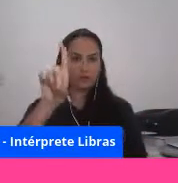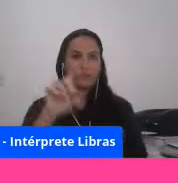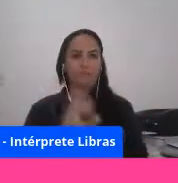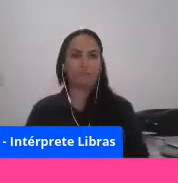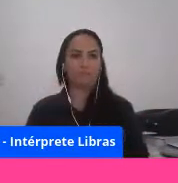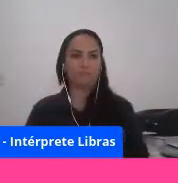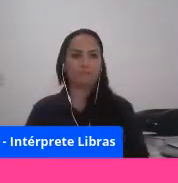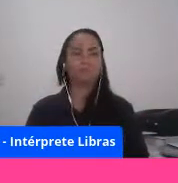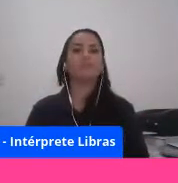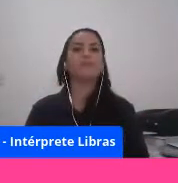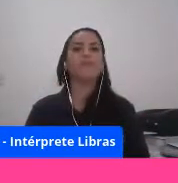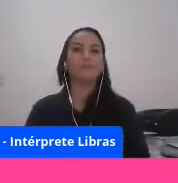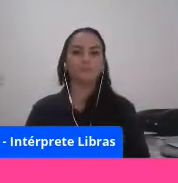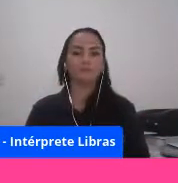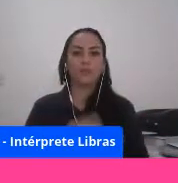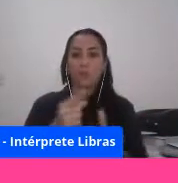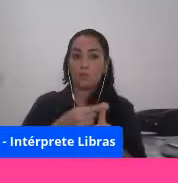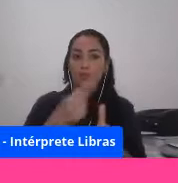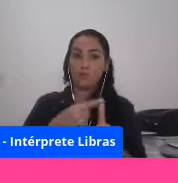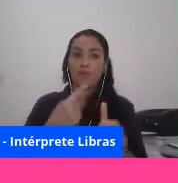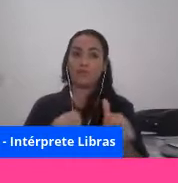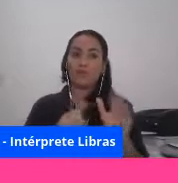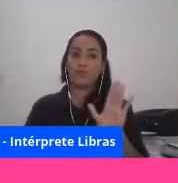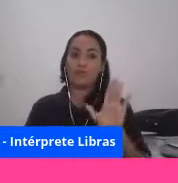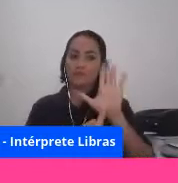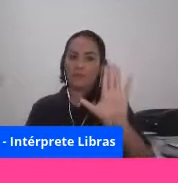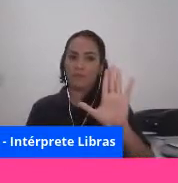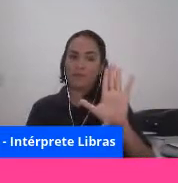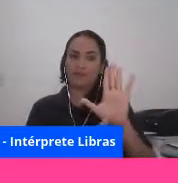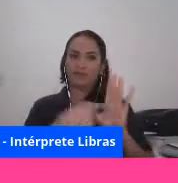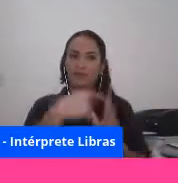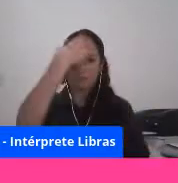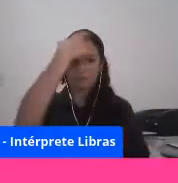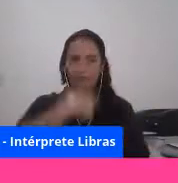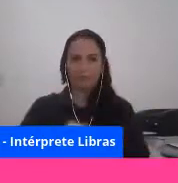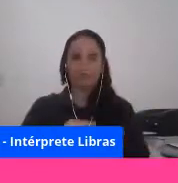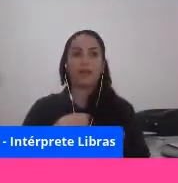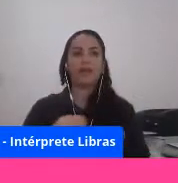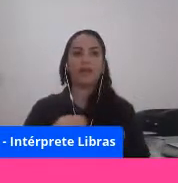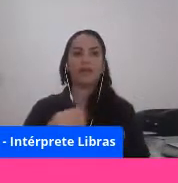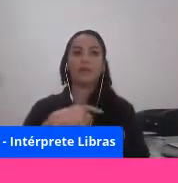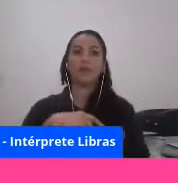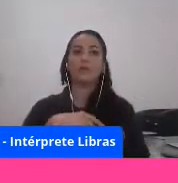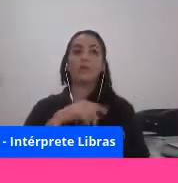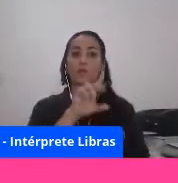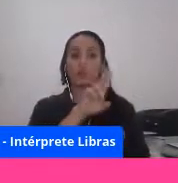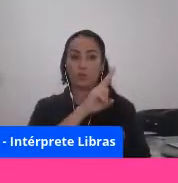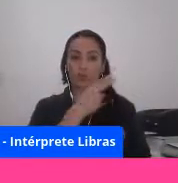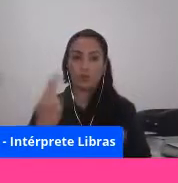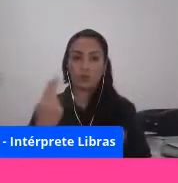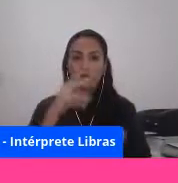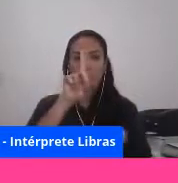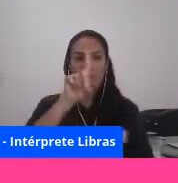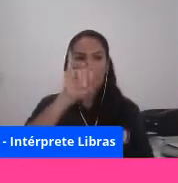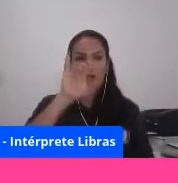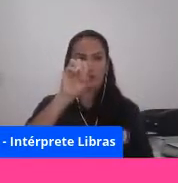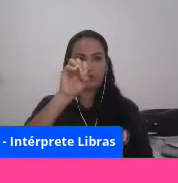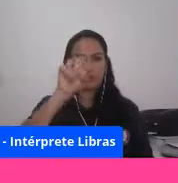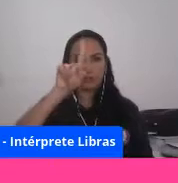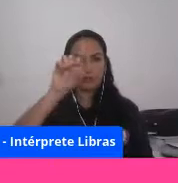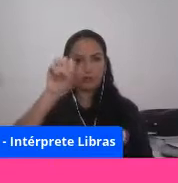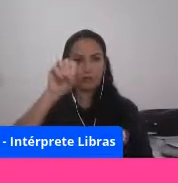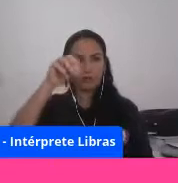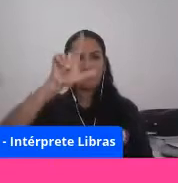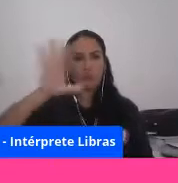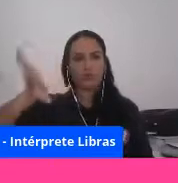Primeiro, eu vou me apresentar. Eu me chamo Diogo Lacerda, eu sou formado em mecatrônica e